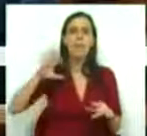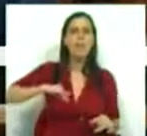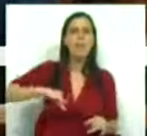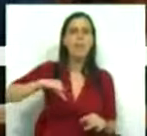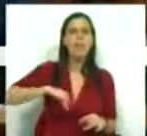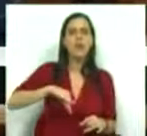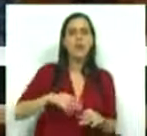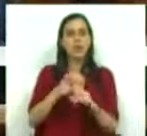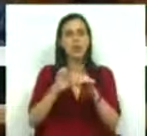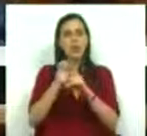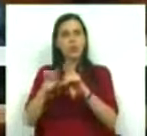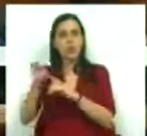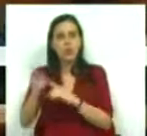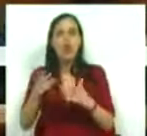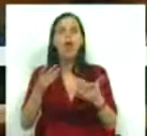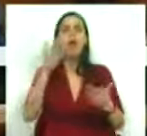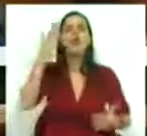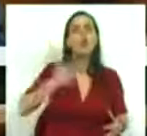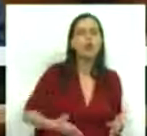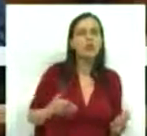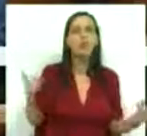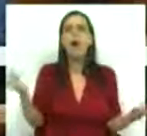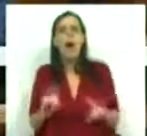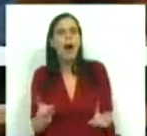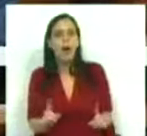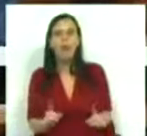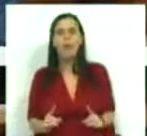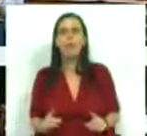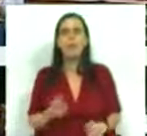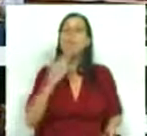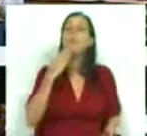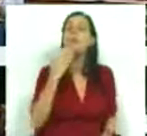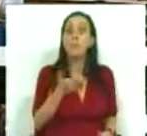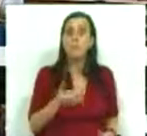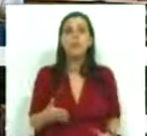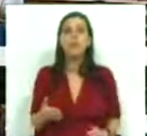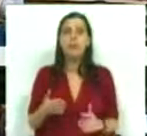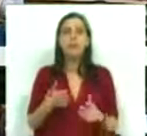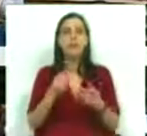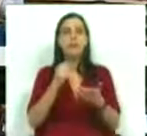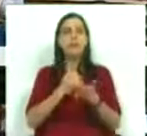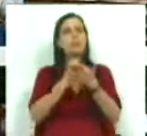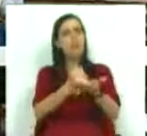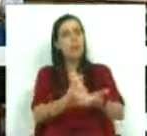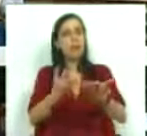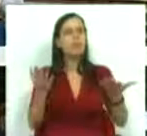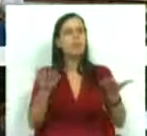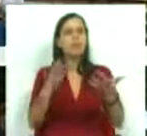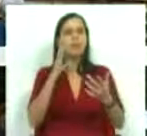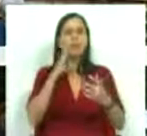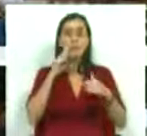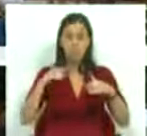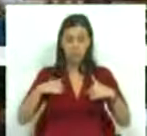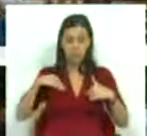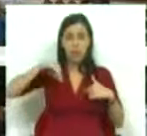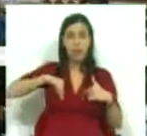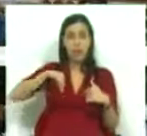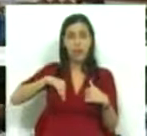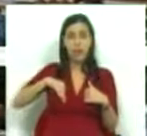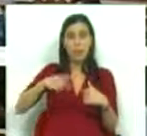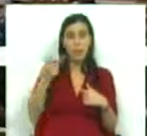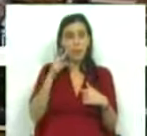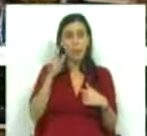pensionistas? É ou não é justo pedir uma contribuição aos pensionistas de